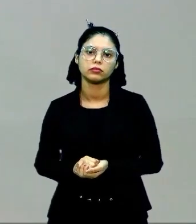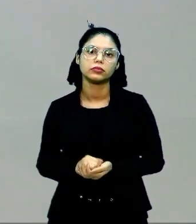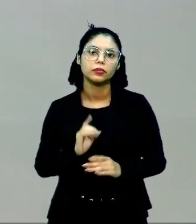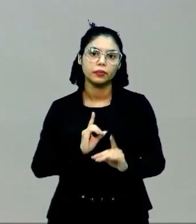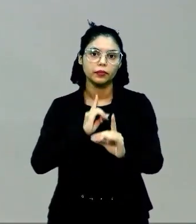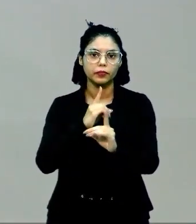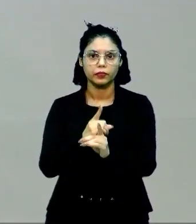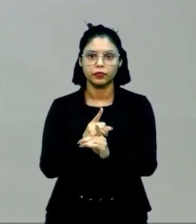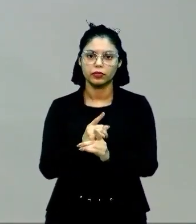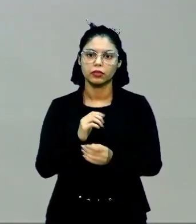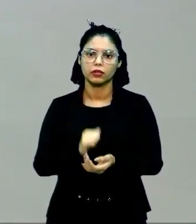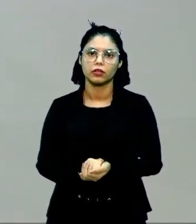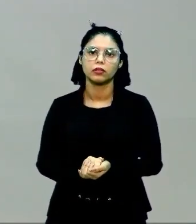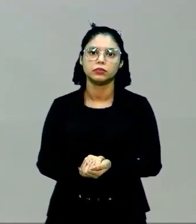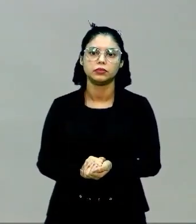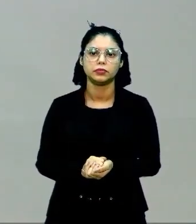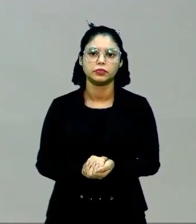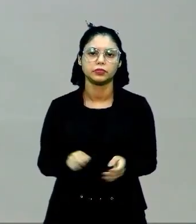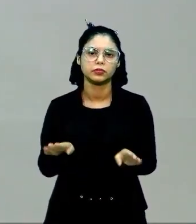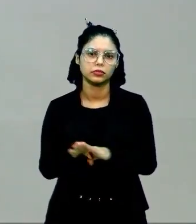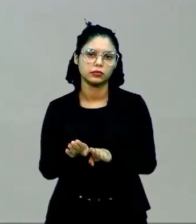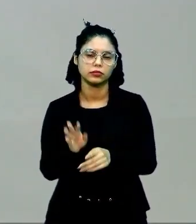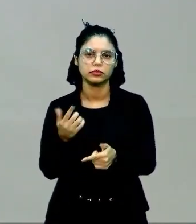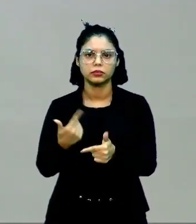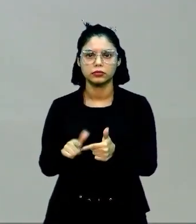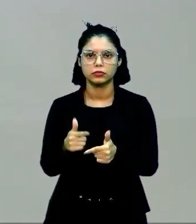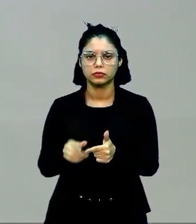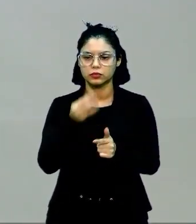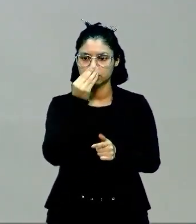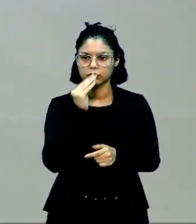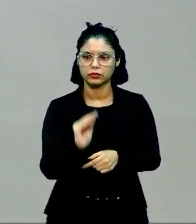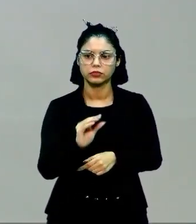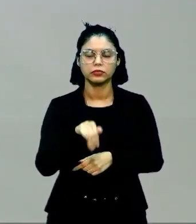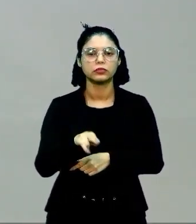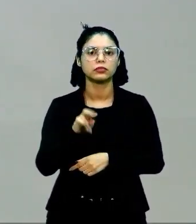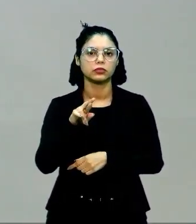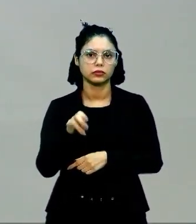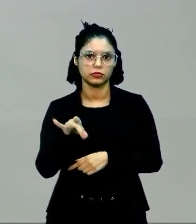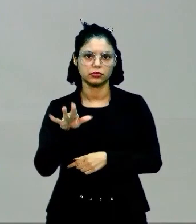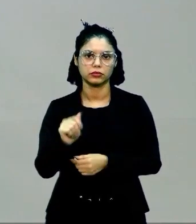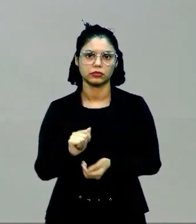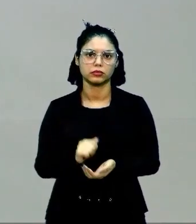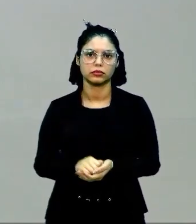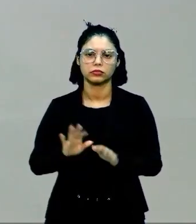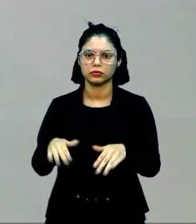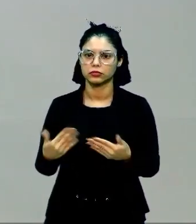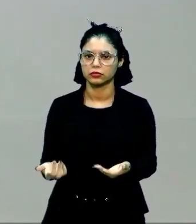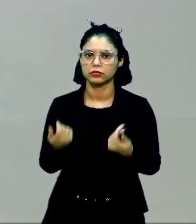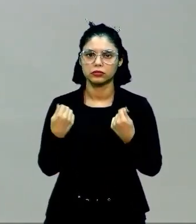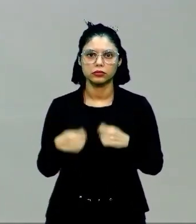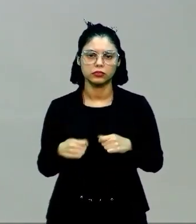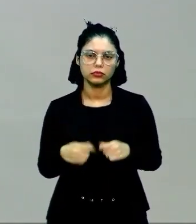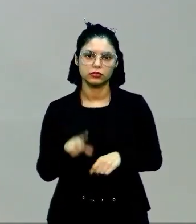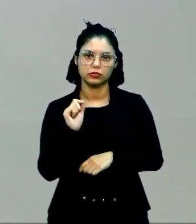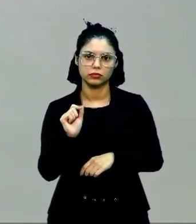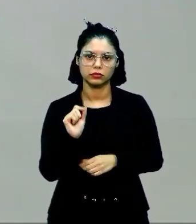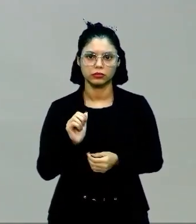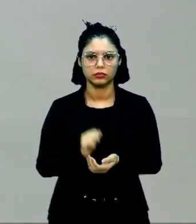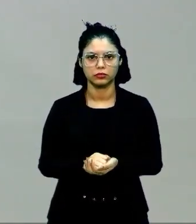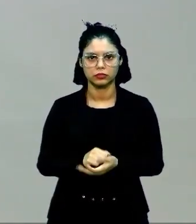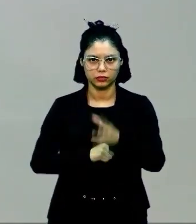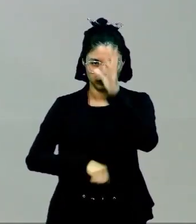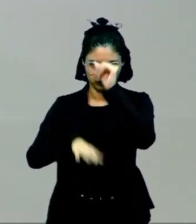se encontram em uma situação de ignorância, na qual elas precisam transcender o